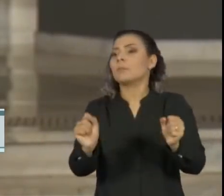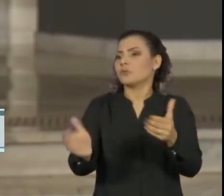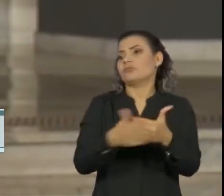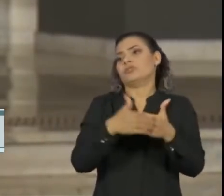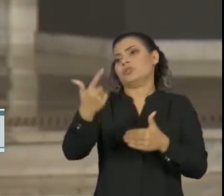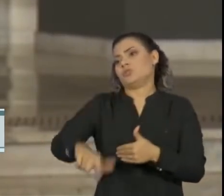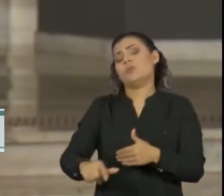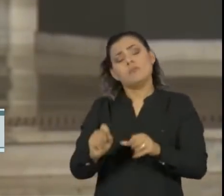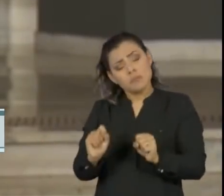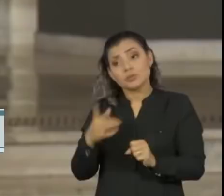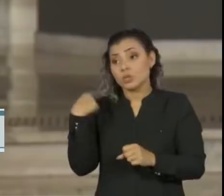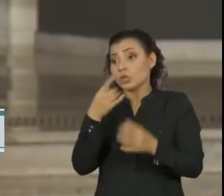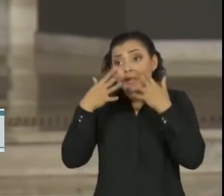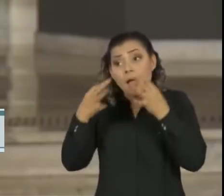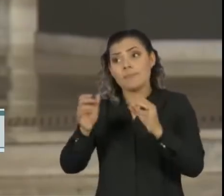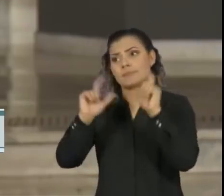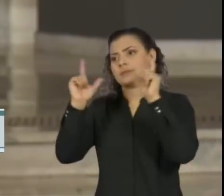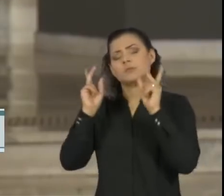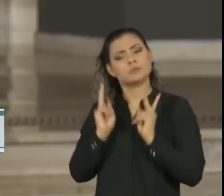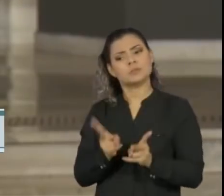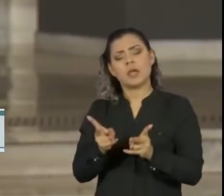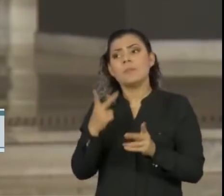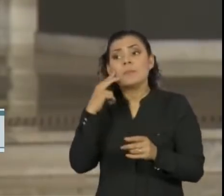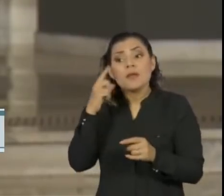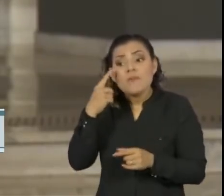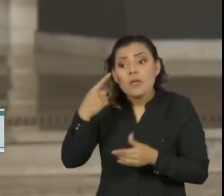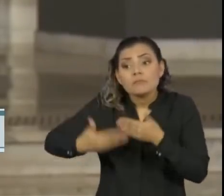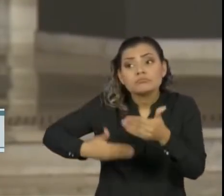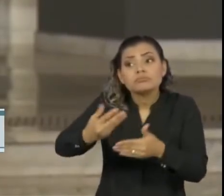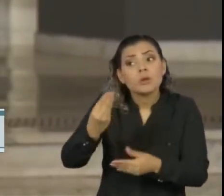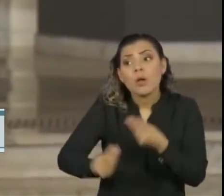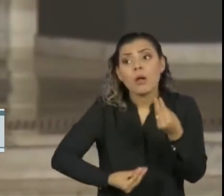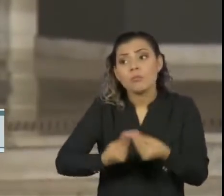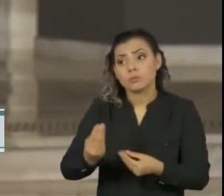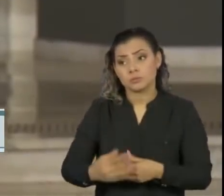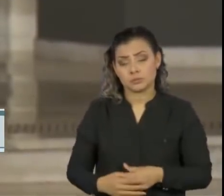estamos atentos para qualquer expectativa nesse sentido.